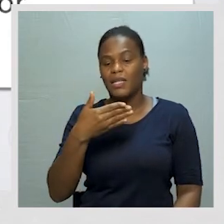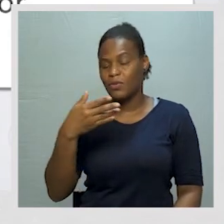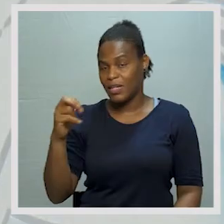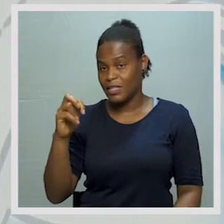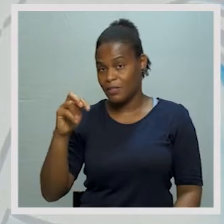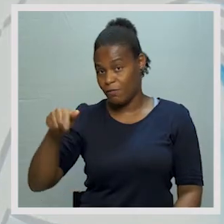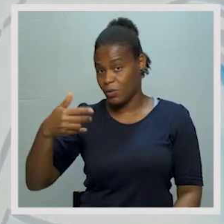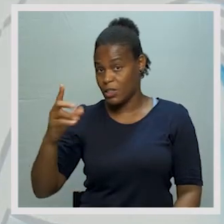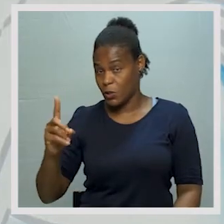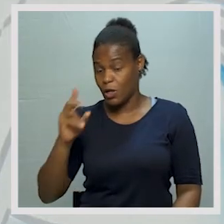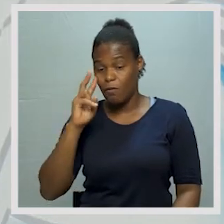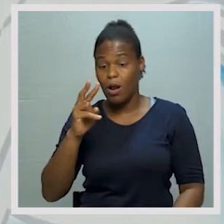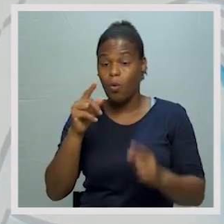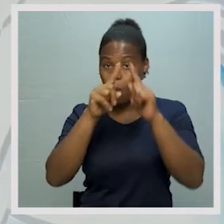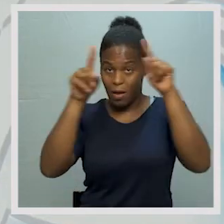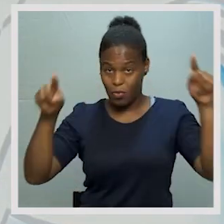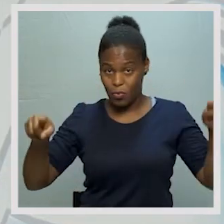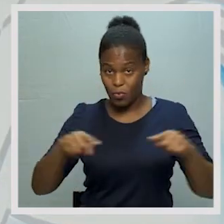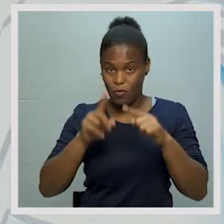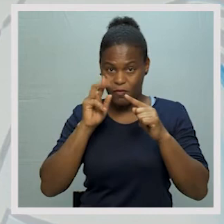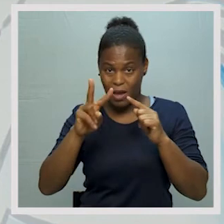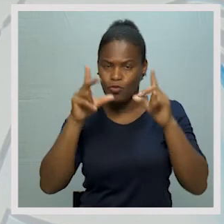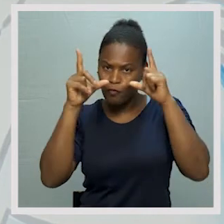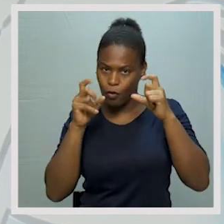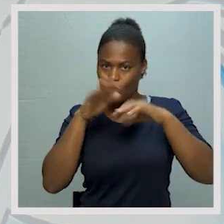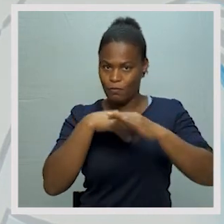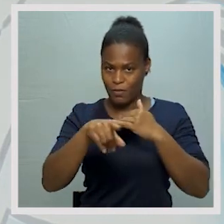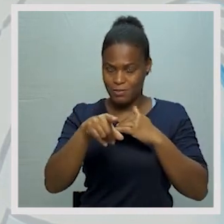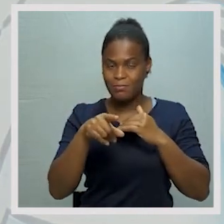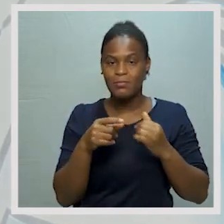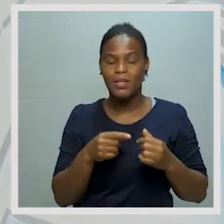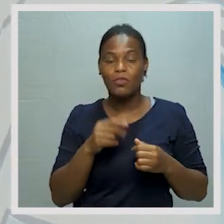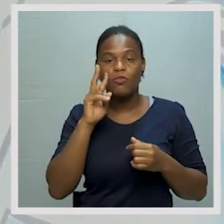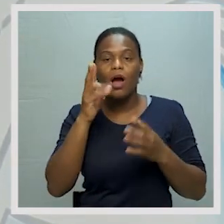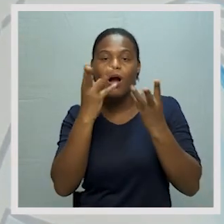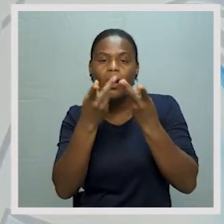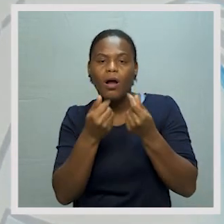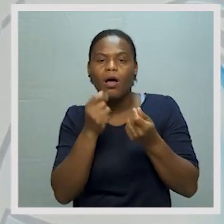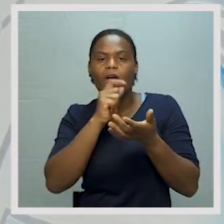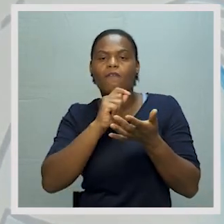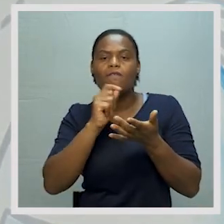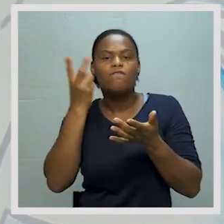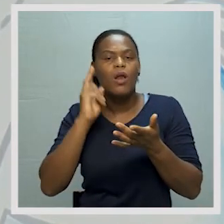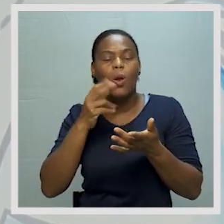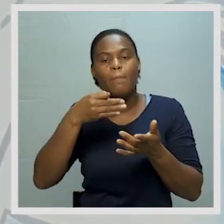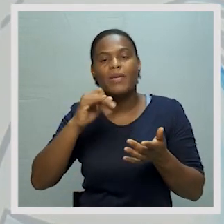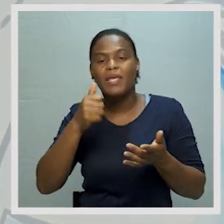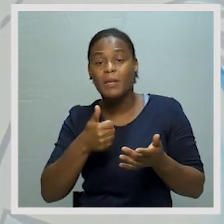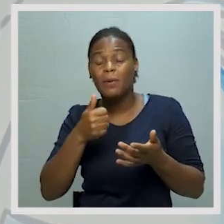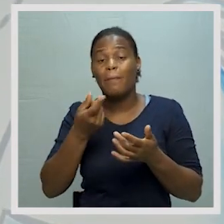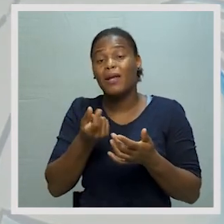113,6. Com base nos dados do quadro, vocês vão determinar o valor do PIB a preços correntes,